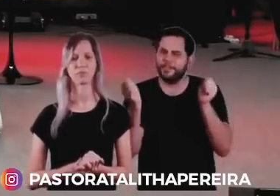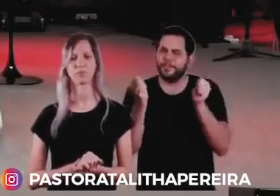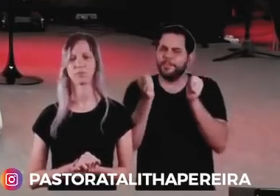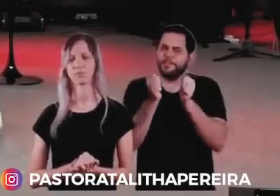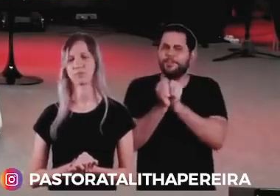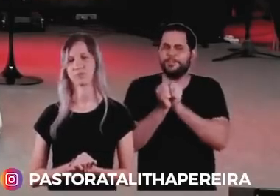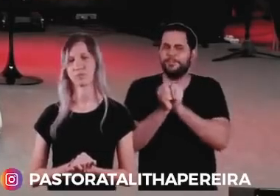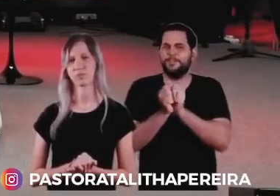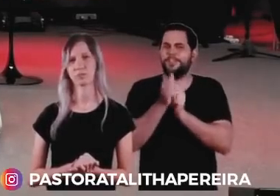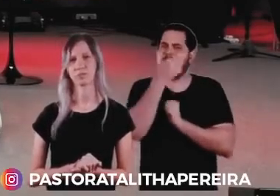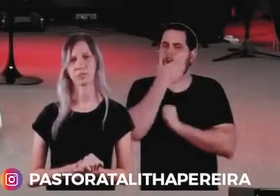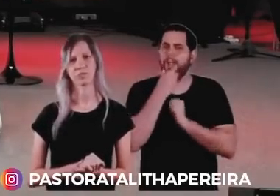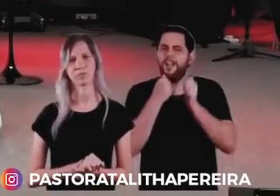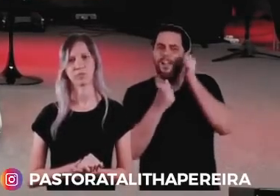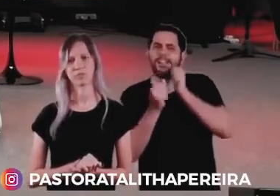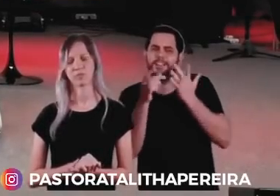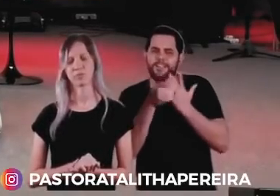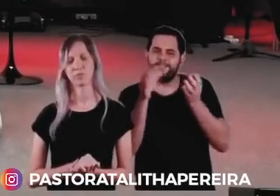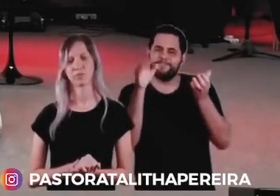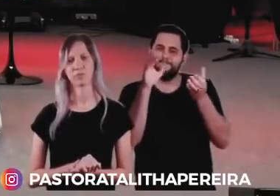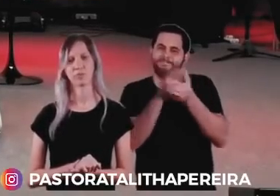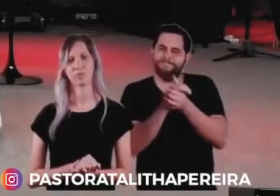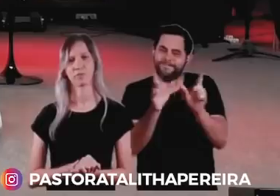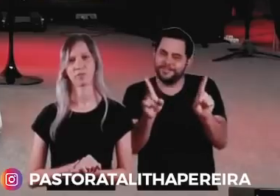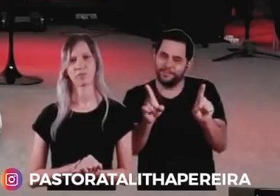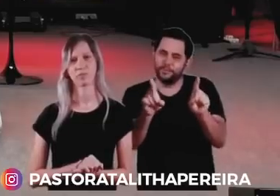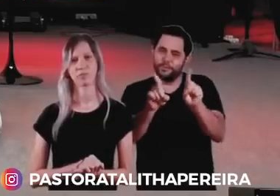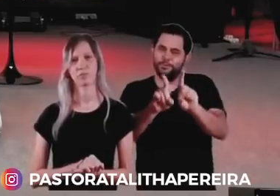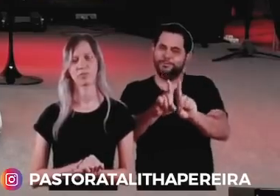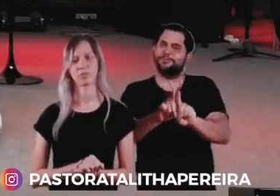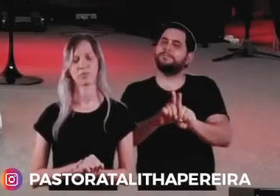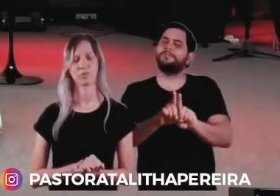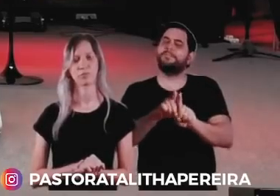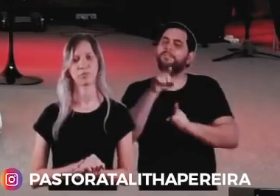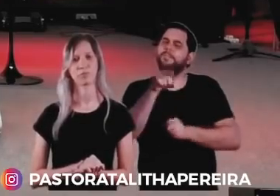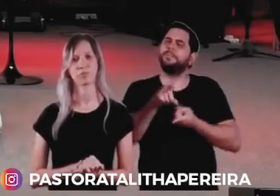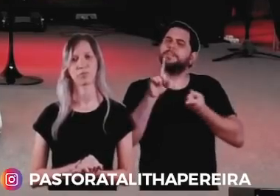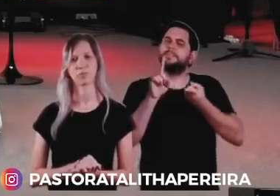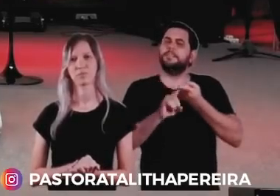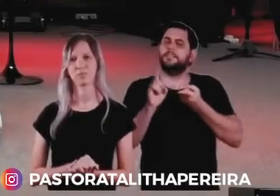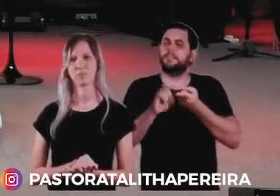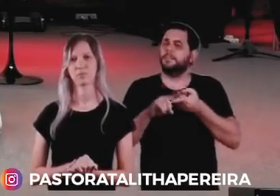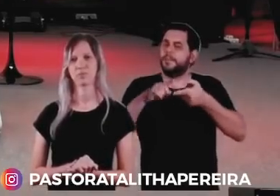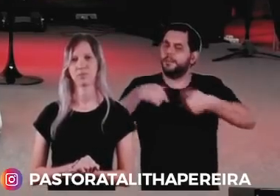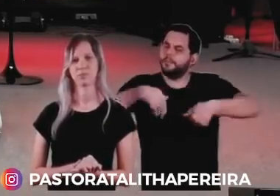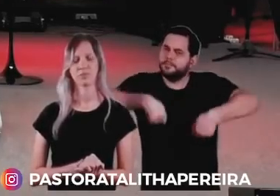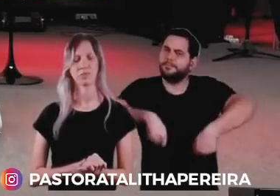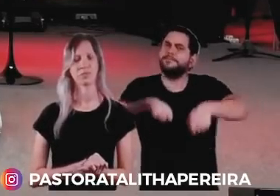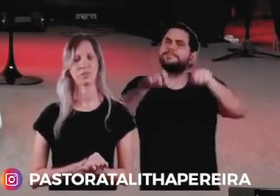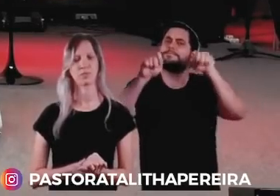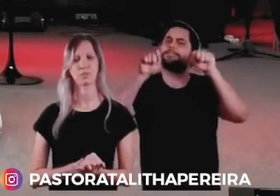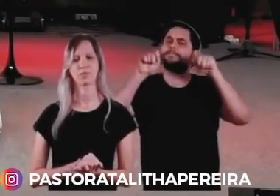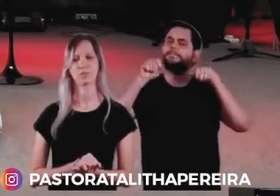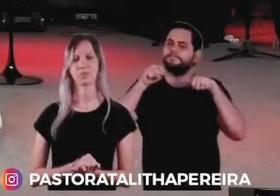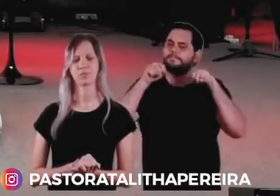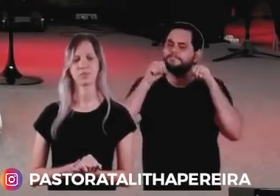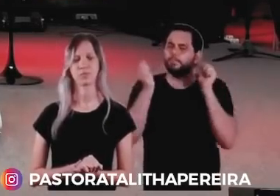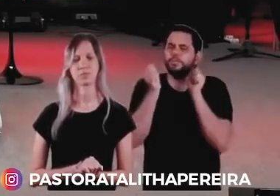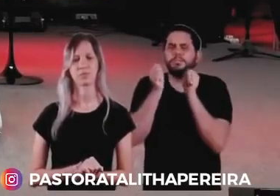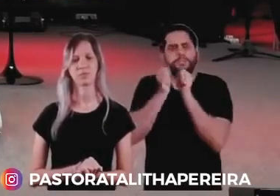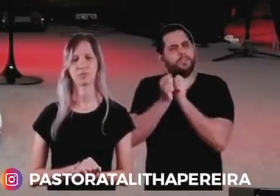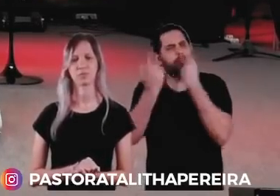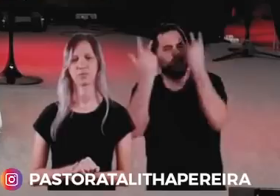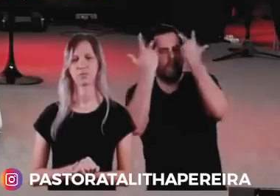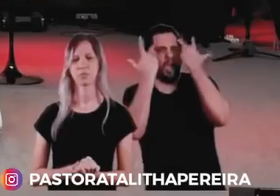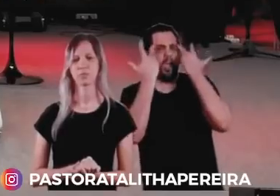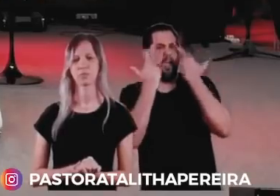você com o seu cônjuge, né? Vocês estejam também agora entre os lençóis,